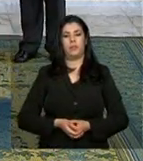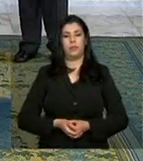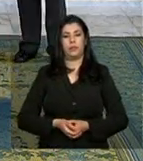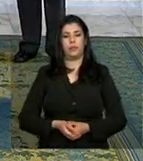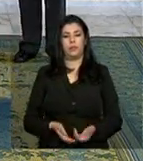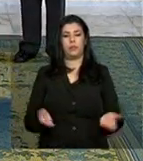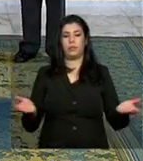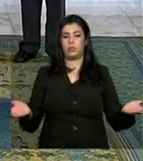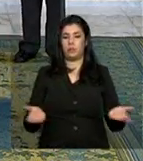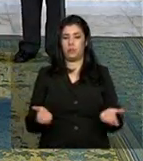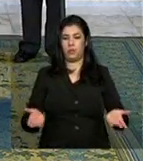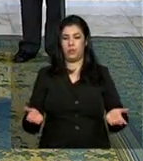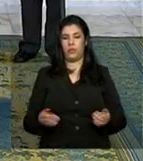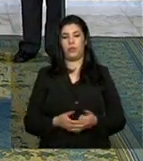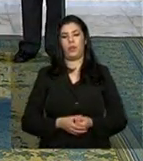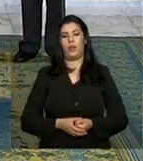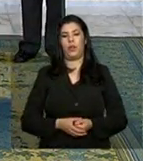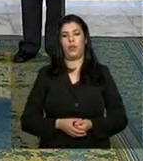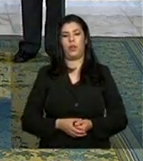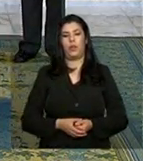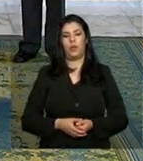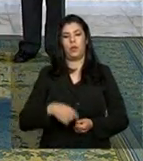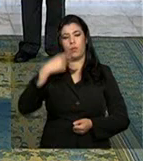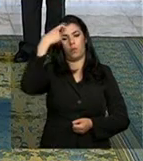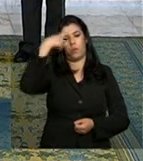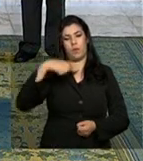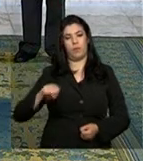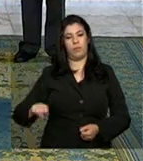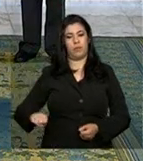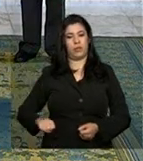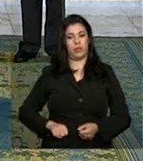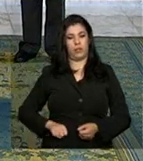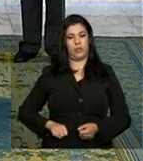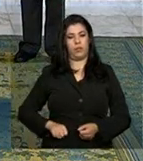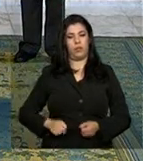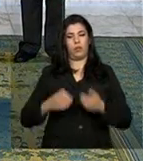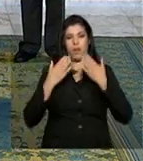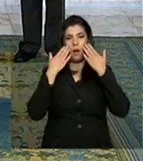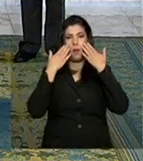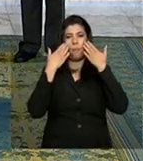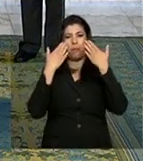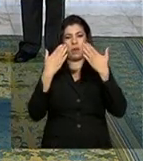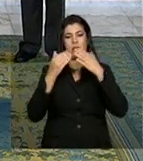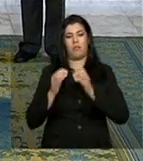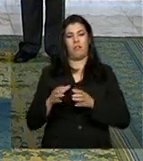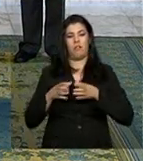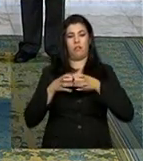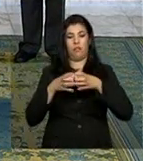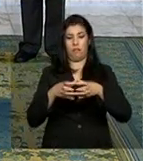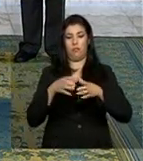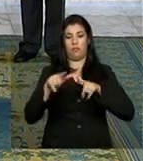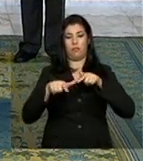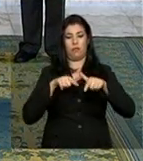Neste momento, então, o embaixador da Austrália apresenta a sua equipe, a presidenta Dilma